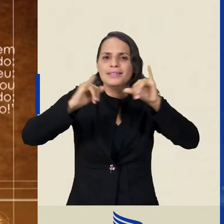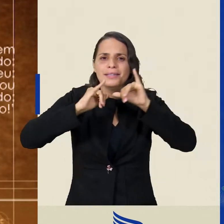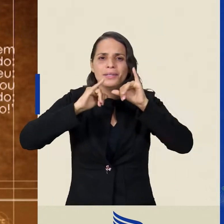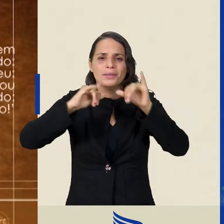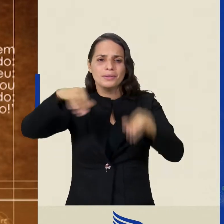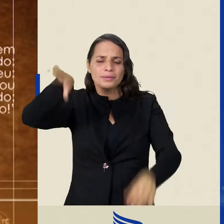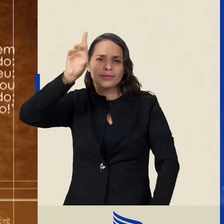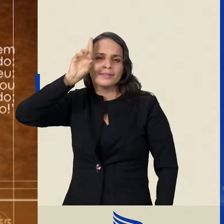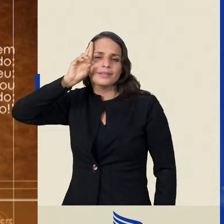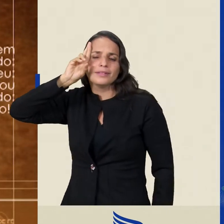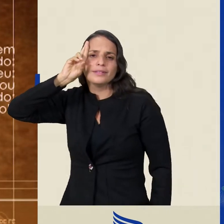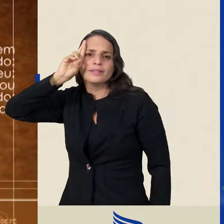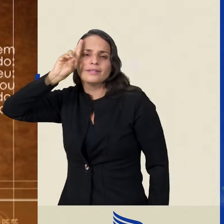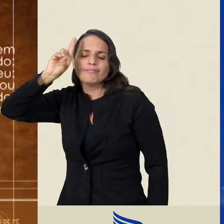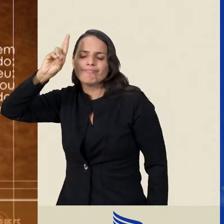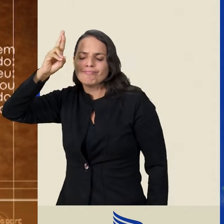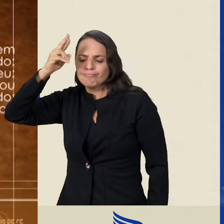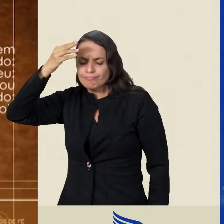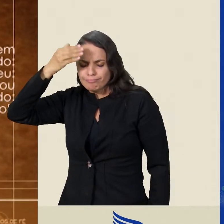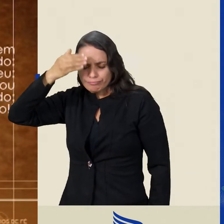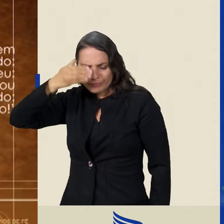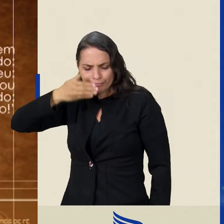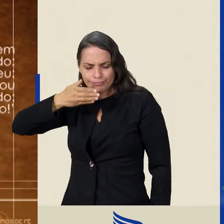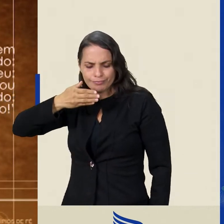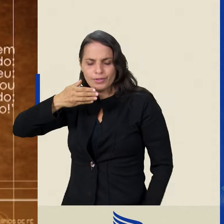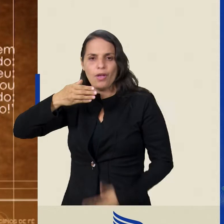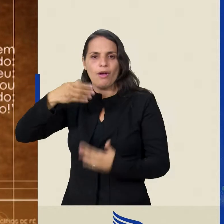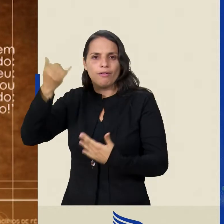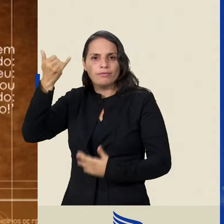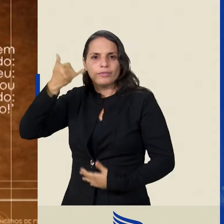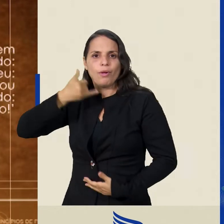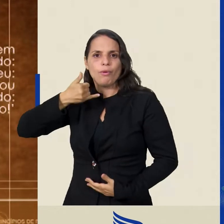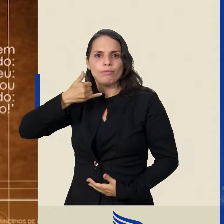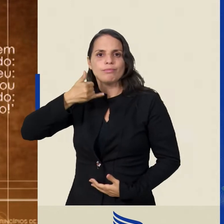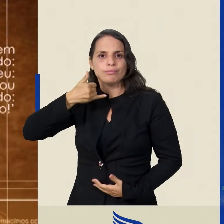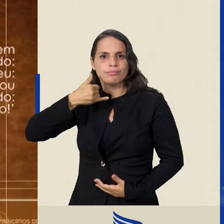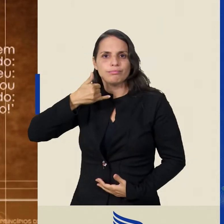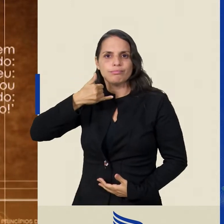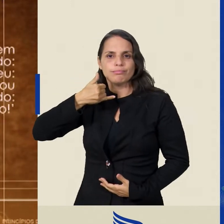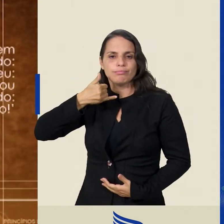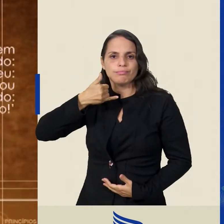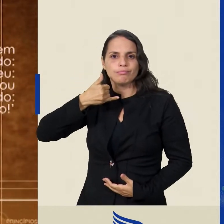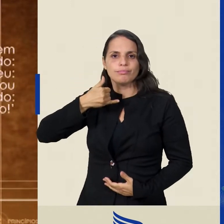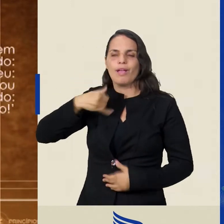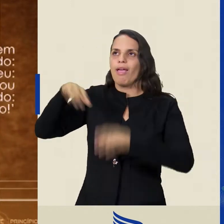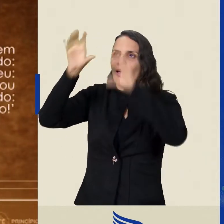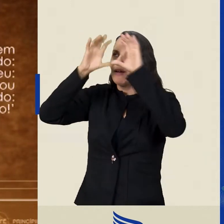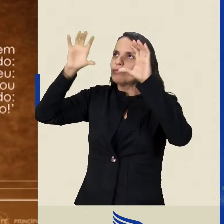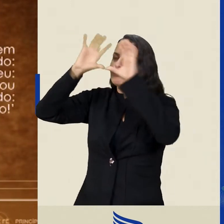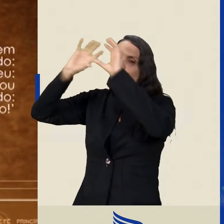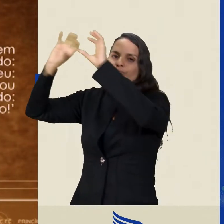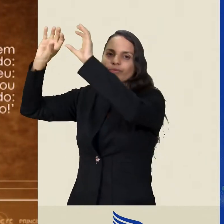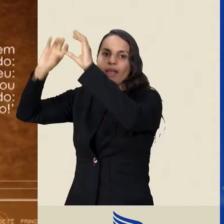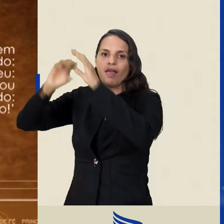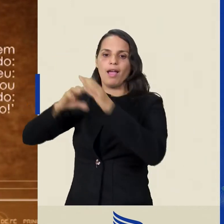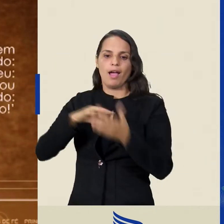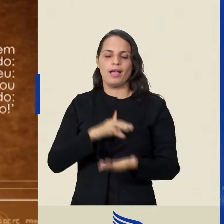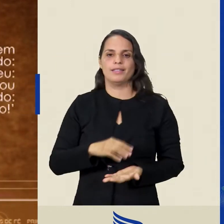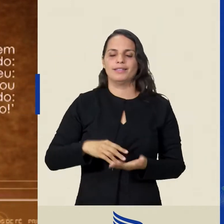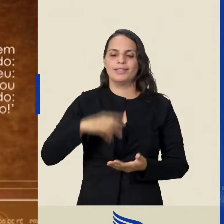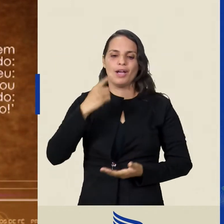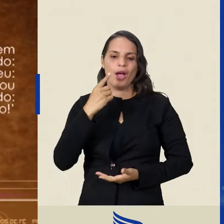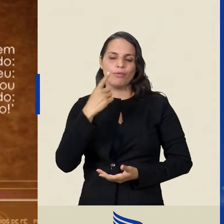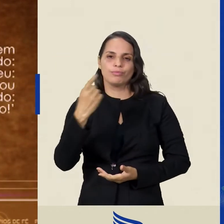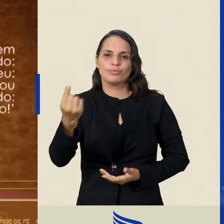Senhor fez como prometeu, tirou de mim a visão." Depois se precipitou para fora,